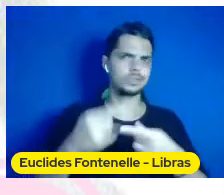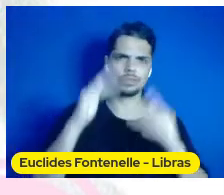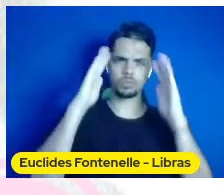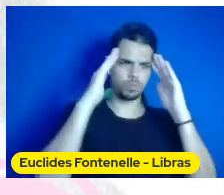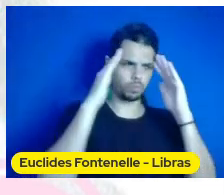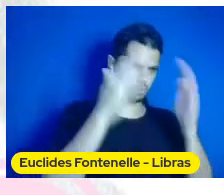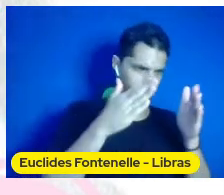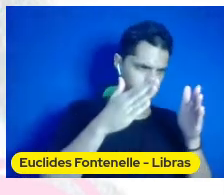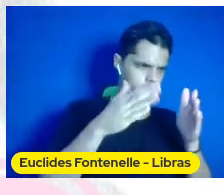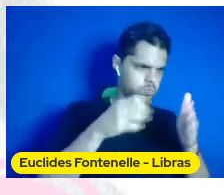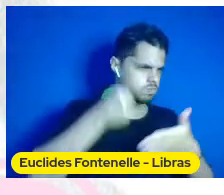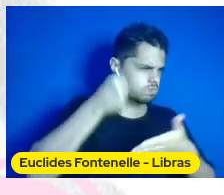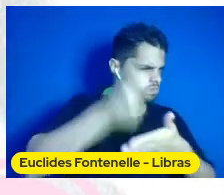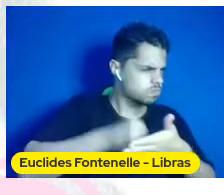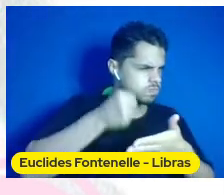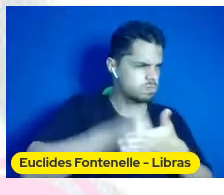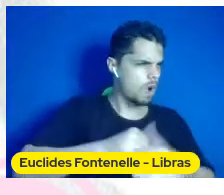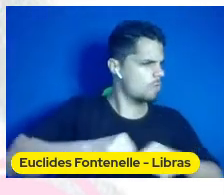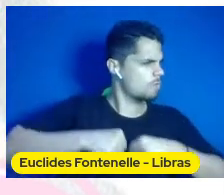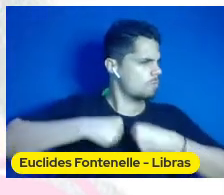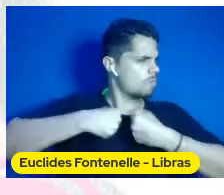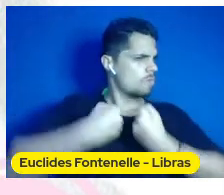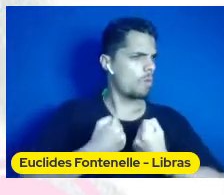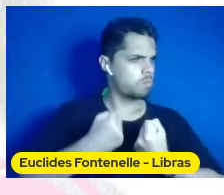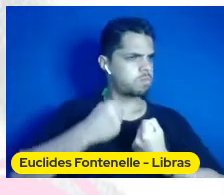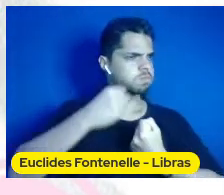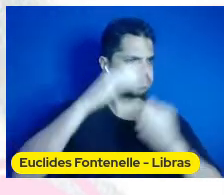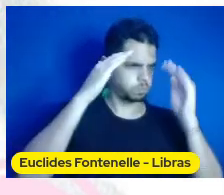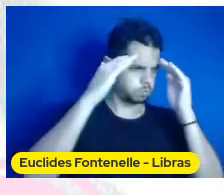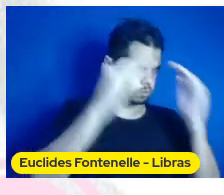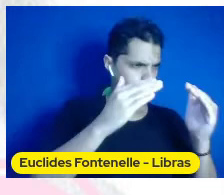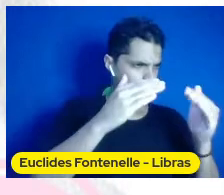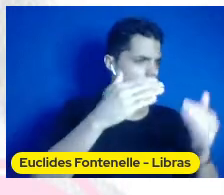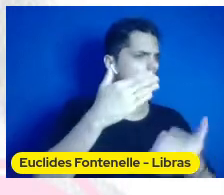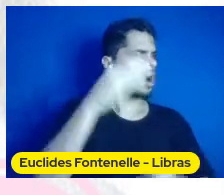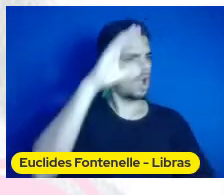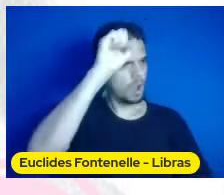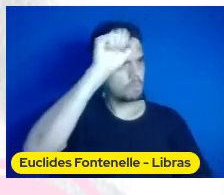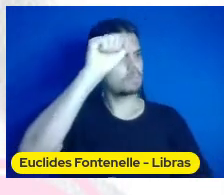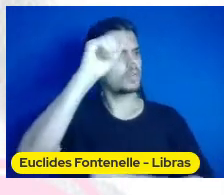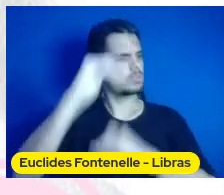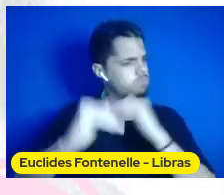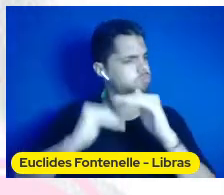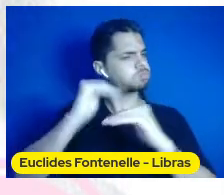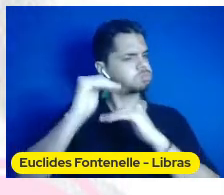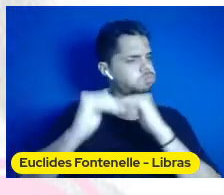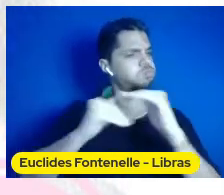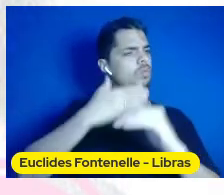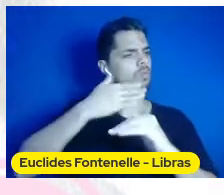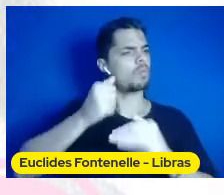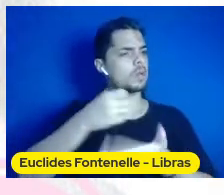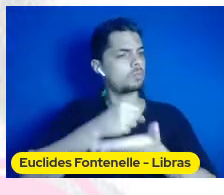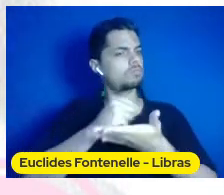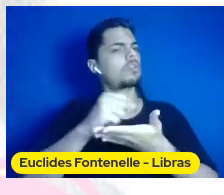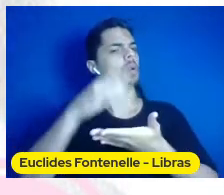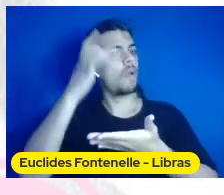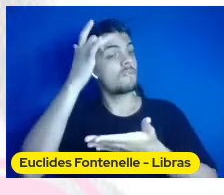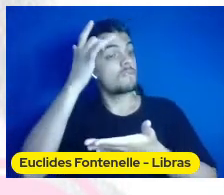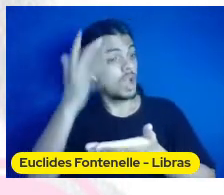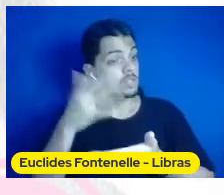Que eu digo sempre que a própria criatividade é uma mistura de tudo que você viu, tudo que você ouviu,